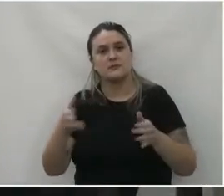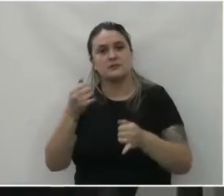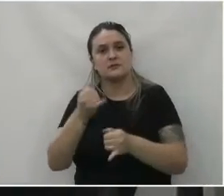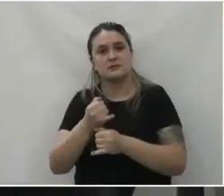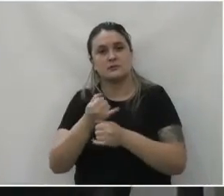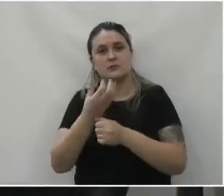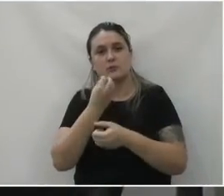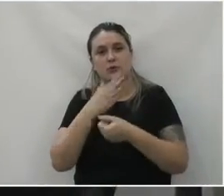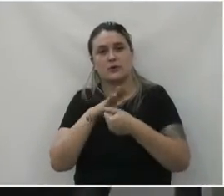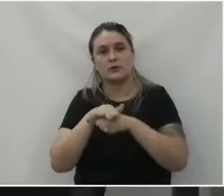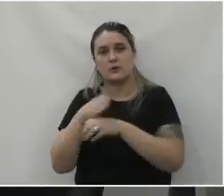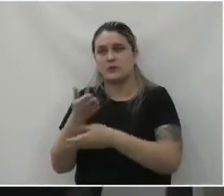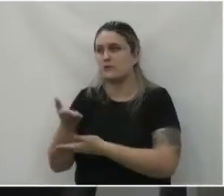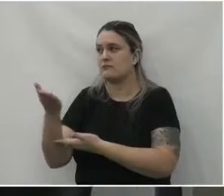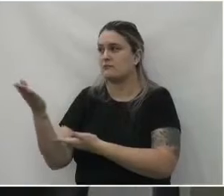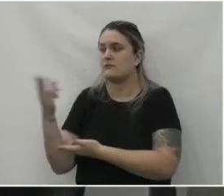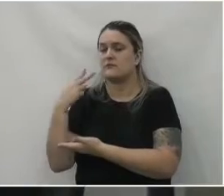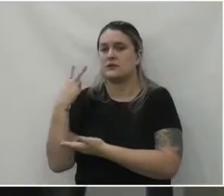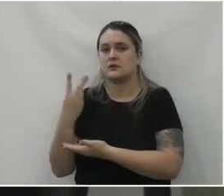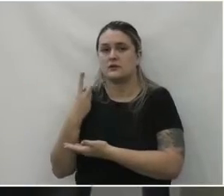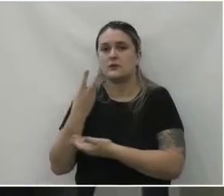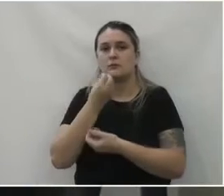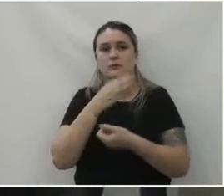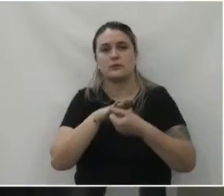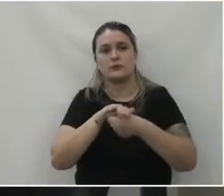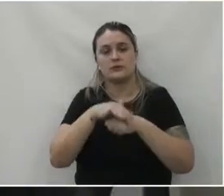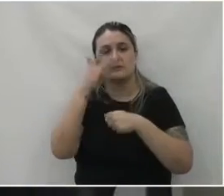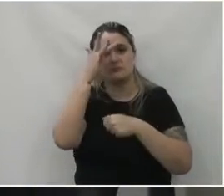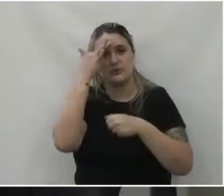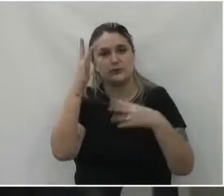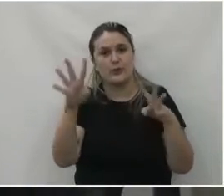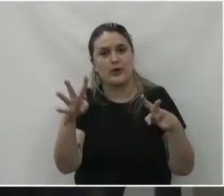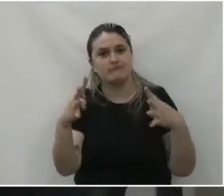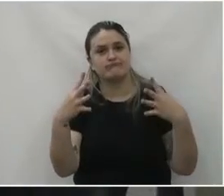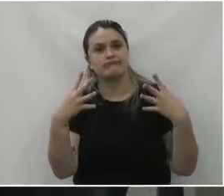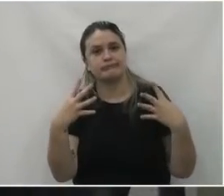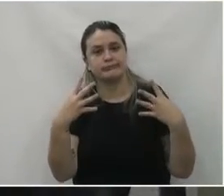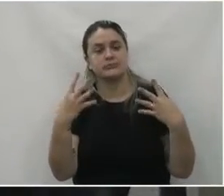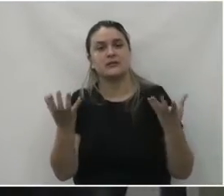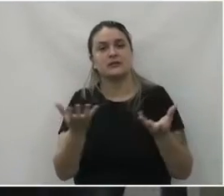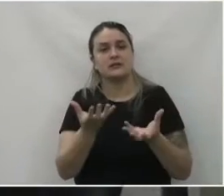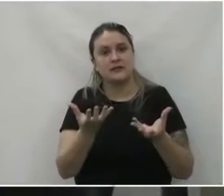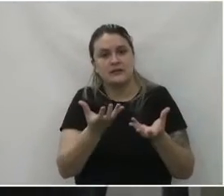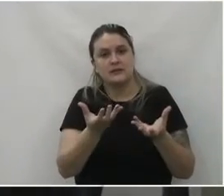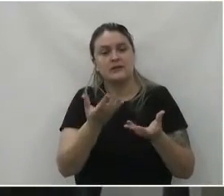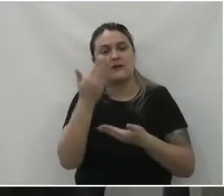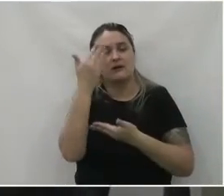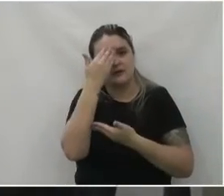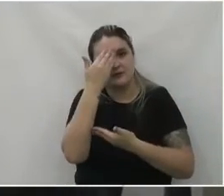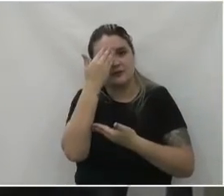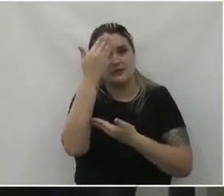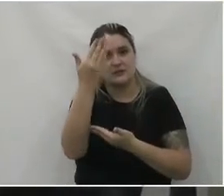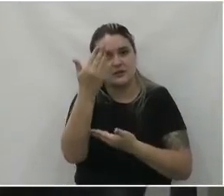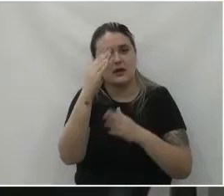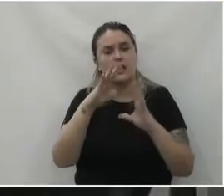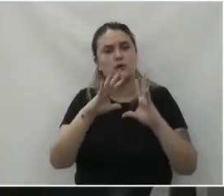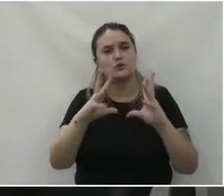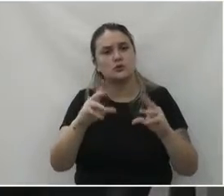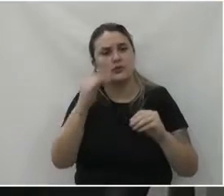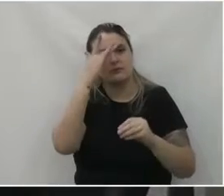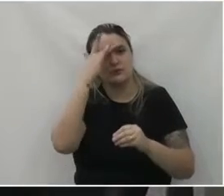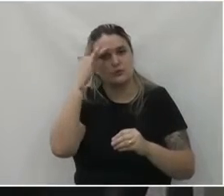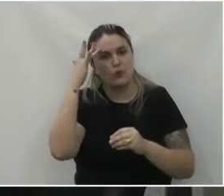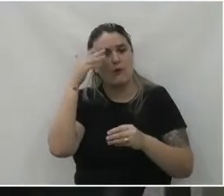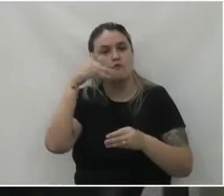Boa noite a nossos nobres vereadores Boa noite a todos que estamos assistindo e quero agradecer a todos que